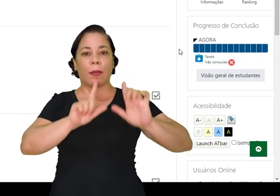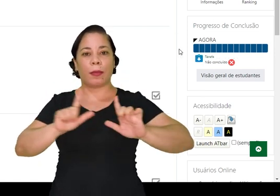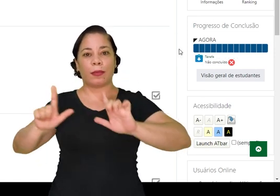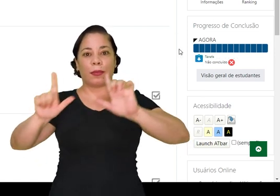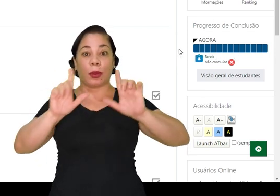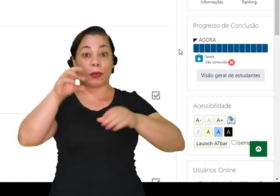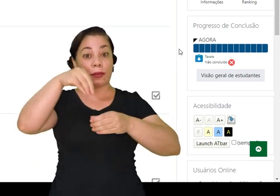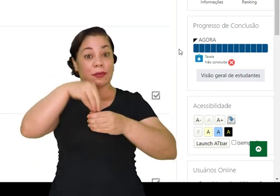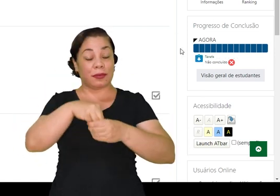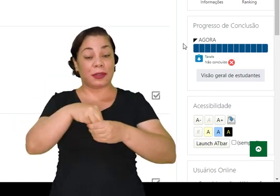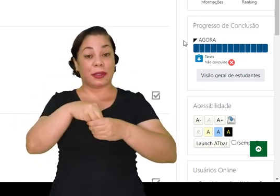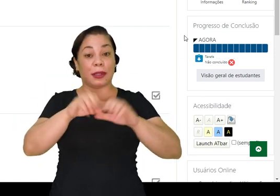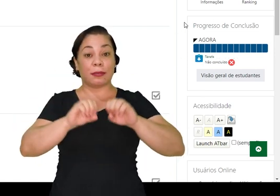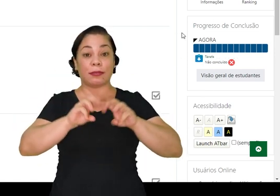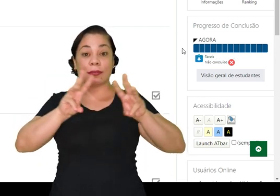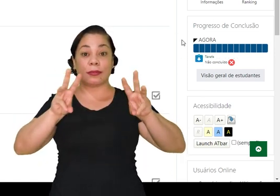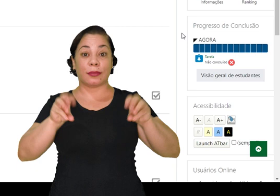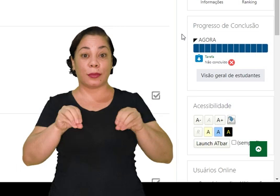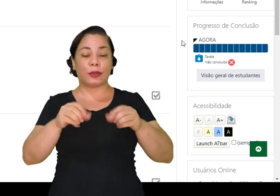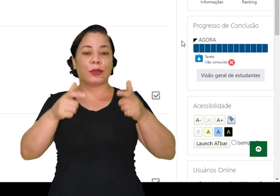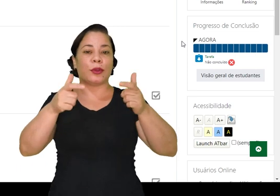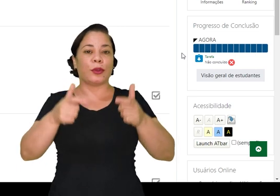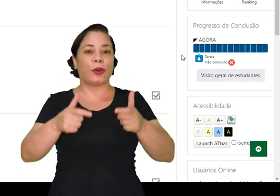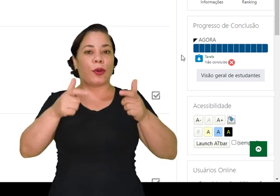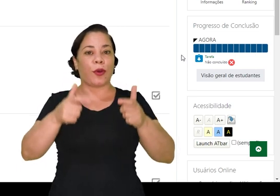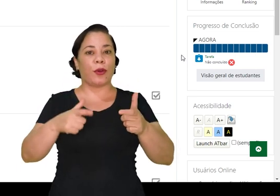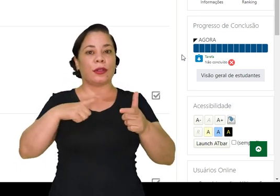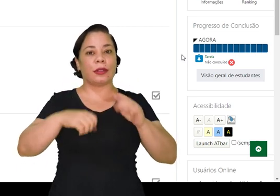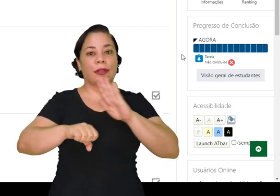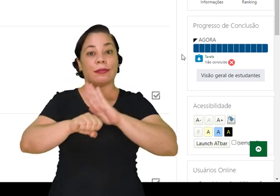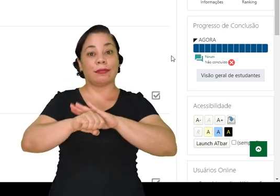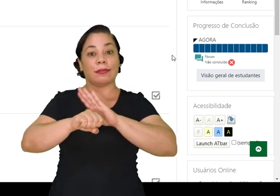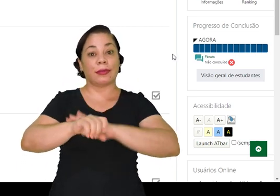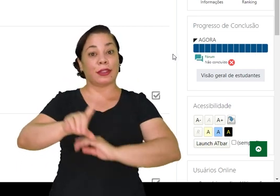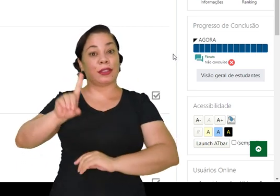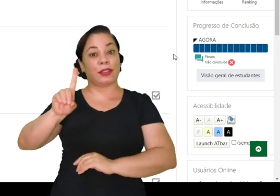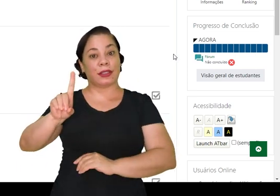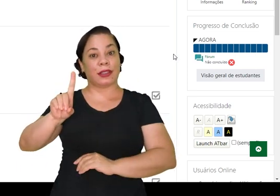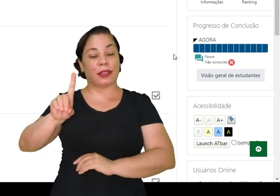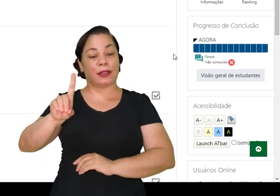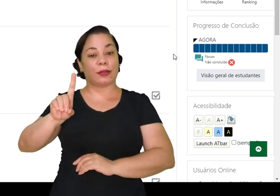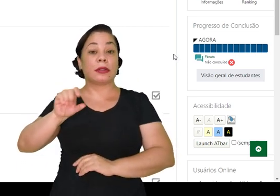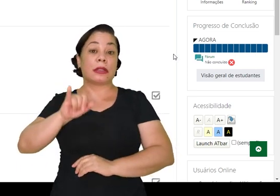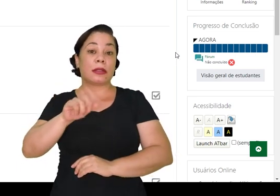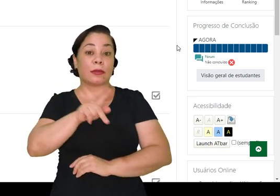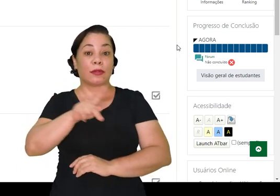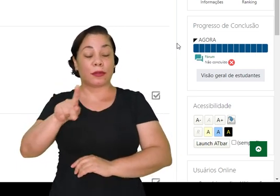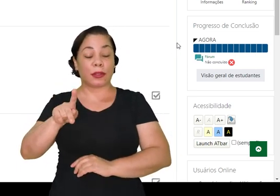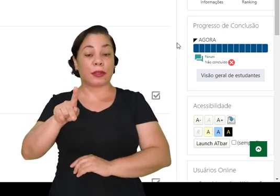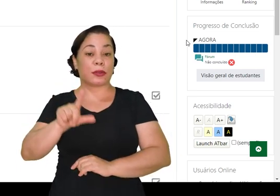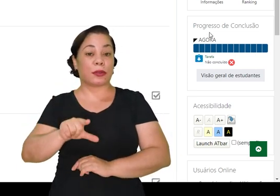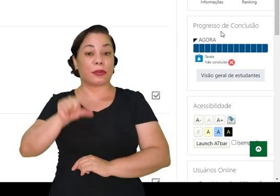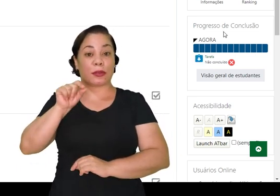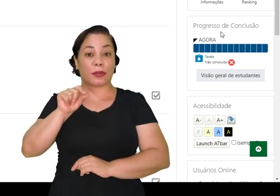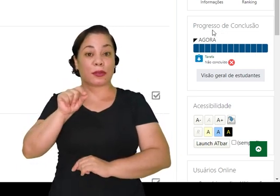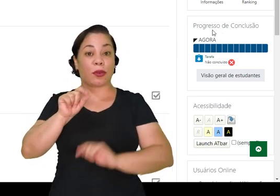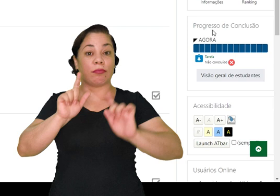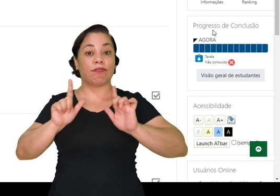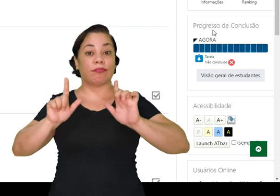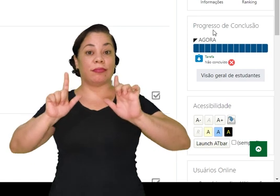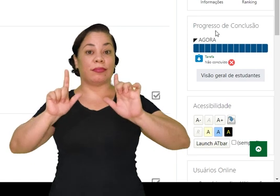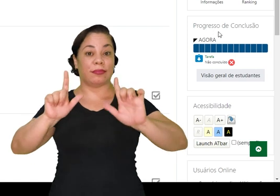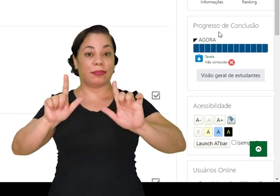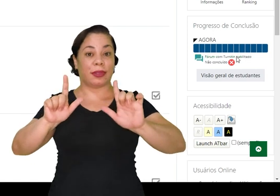que aqui no nosso ambiente virtual fica localizado no lado direito quando o professor opta por disponibilizar